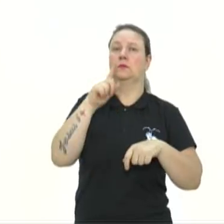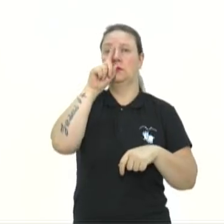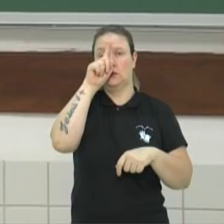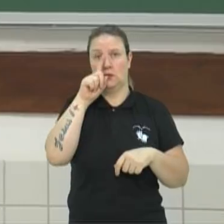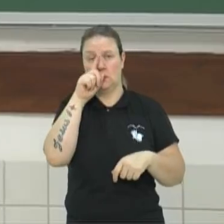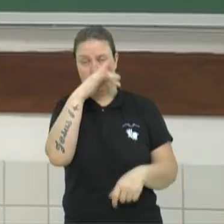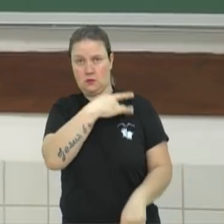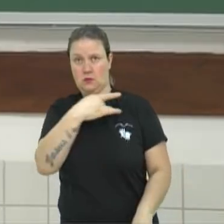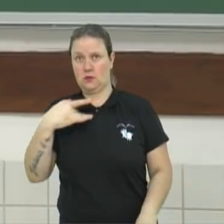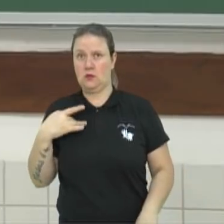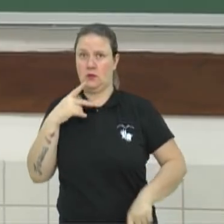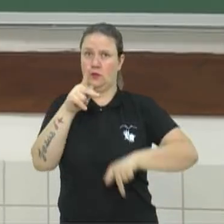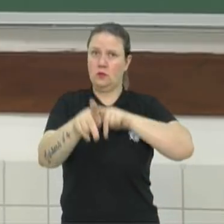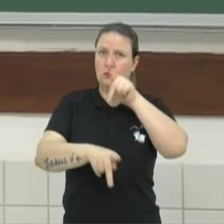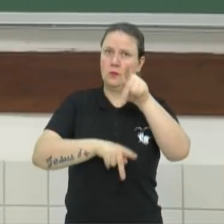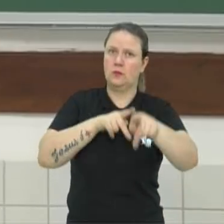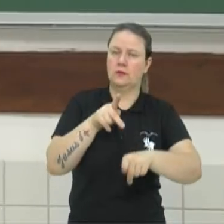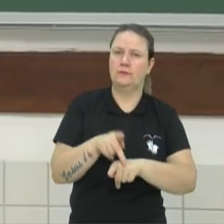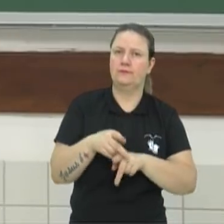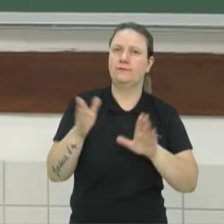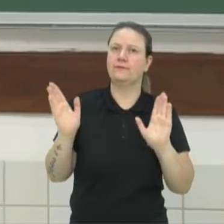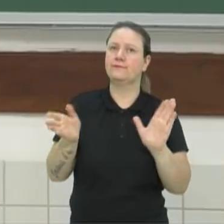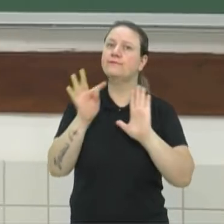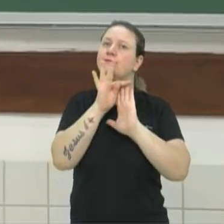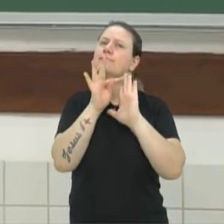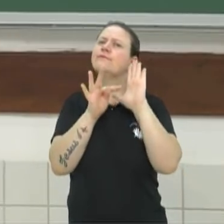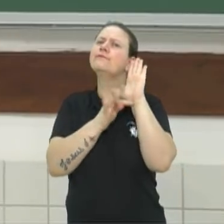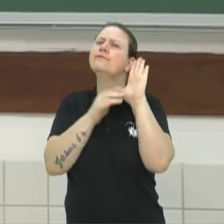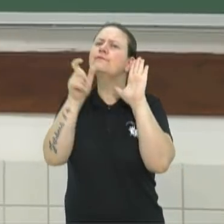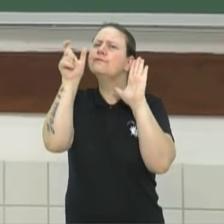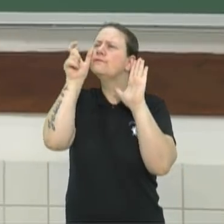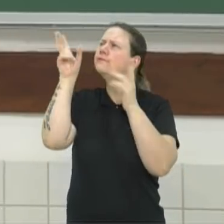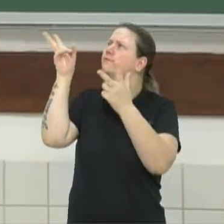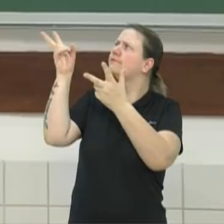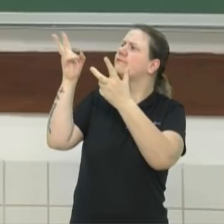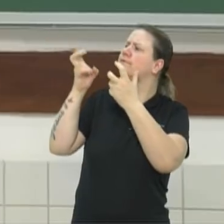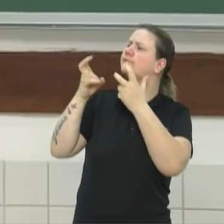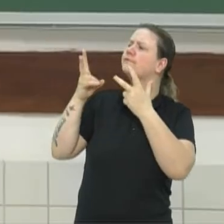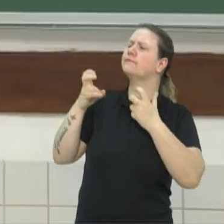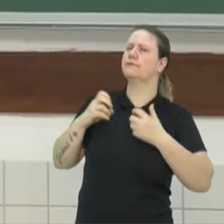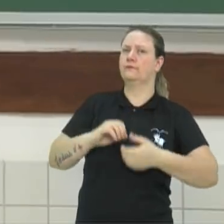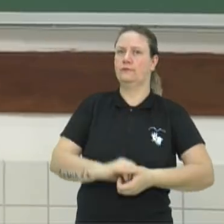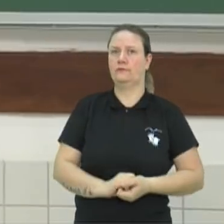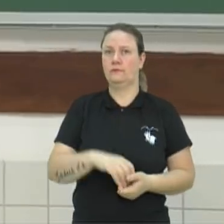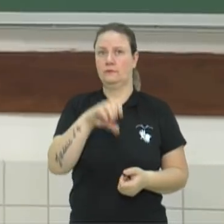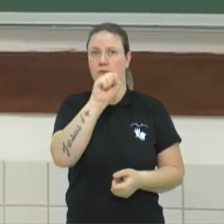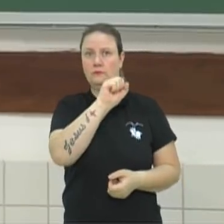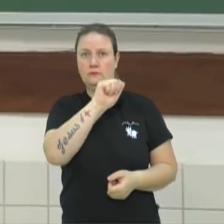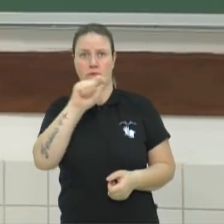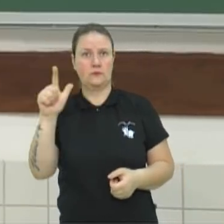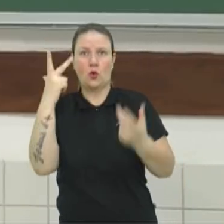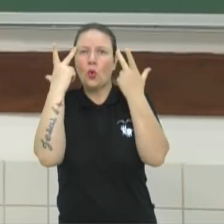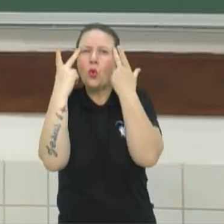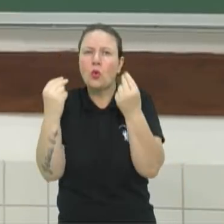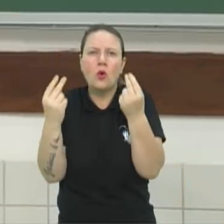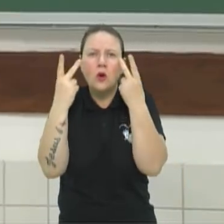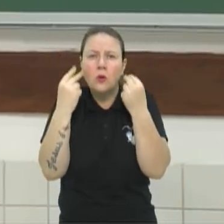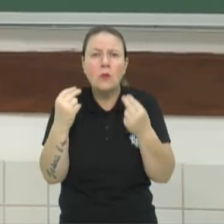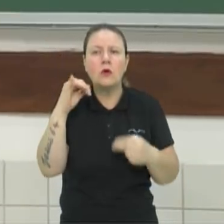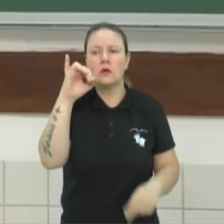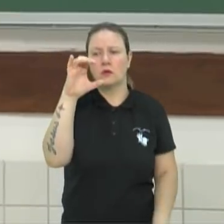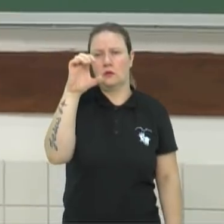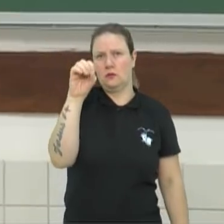população. Neste texto, nós podemos ver que o sal originalmente não contém iodo e que